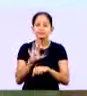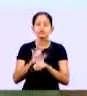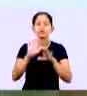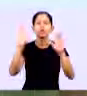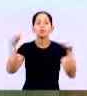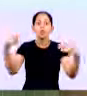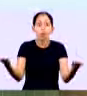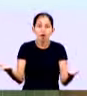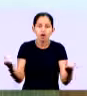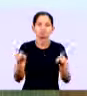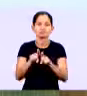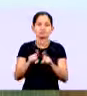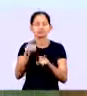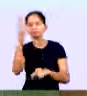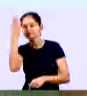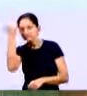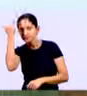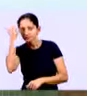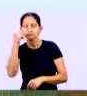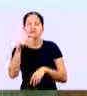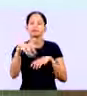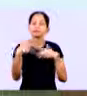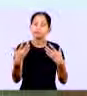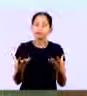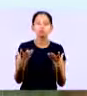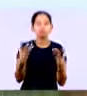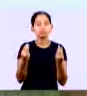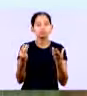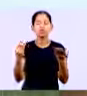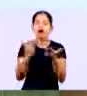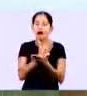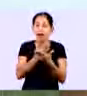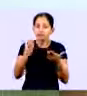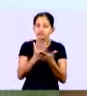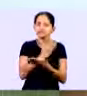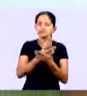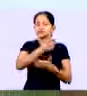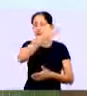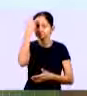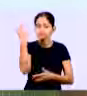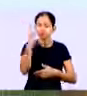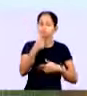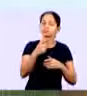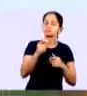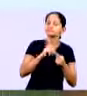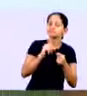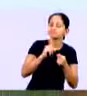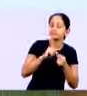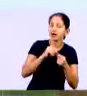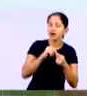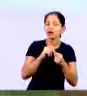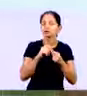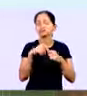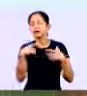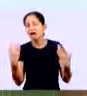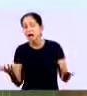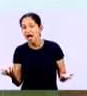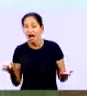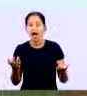desenvolvidas dentro da empresa, né? Então muitas vezes, na hora de executar um planejamento financeiro, a pessoa faz aqui viagens